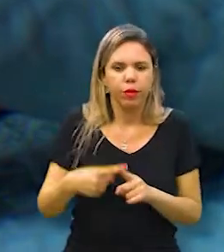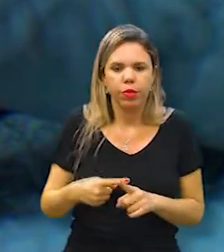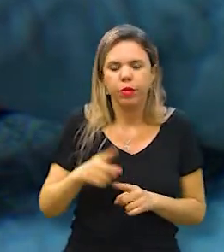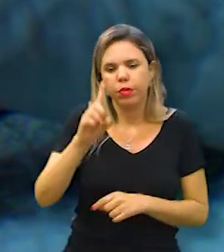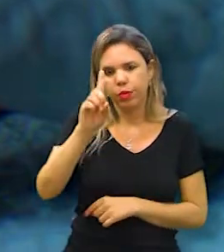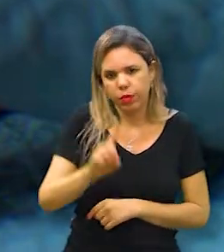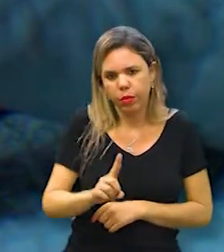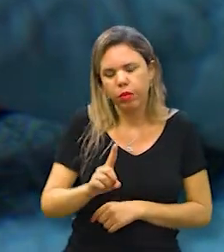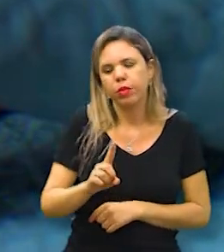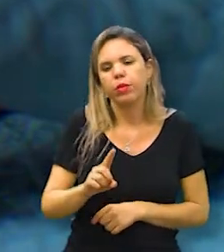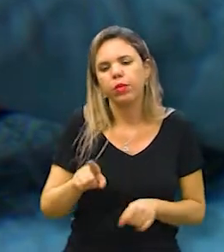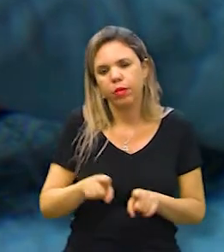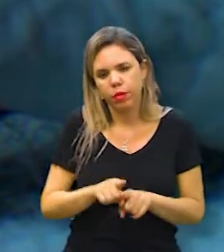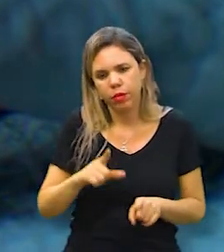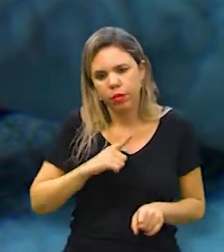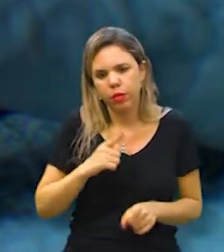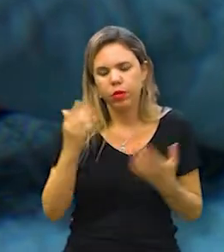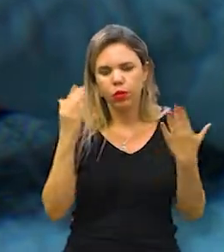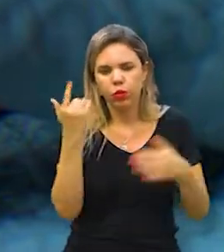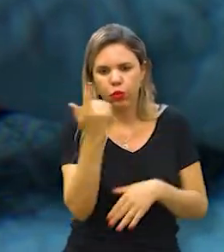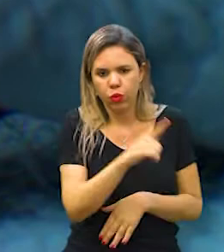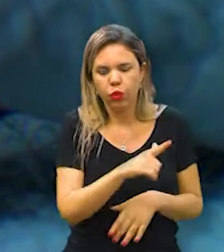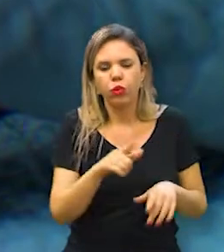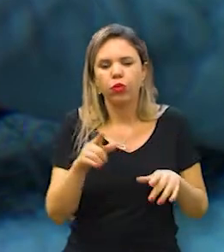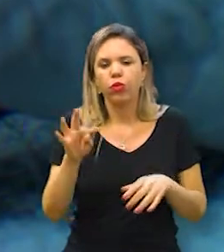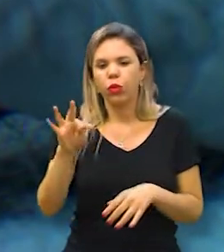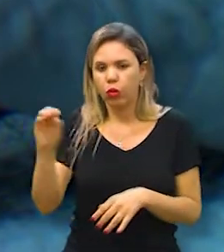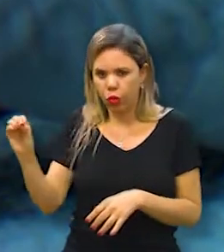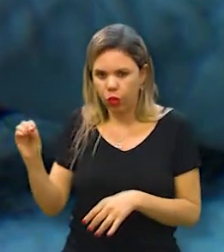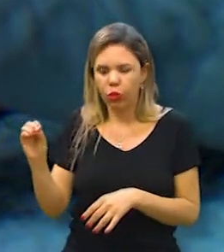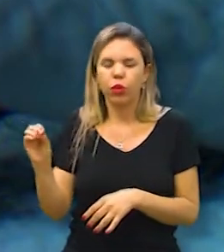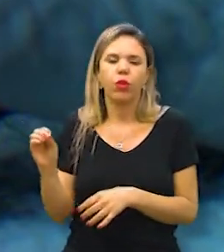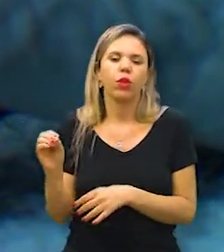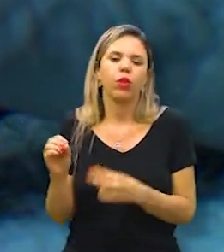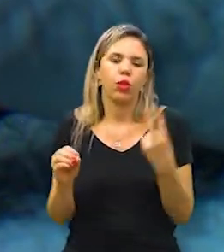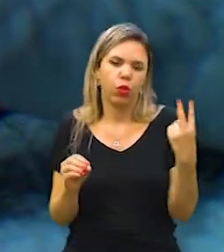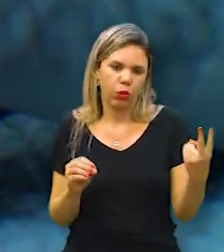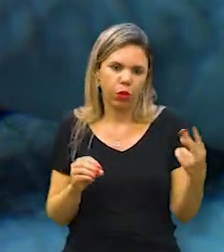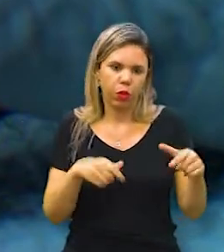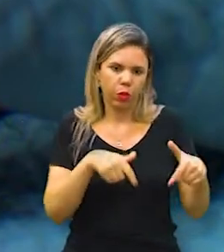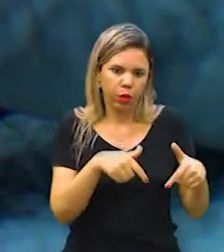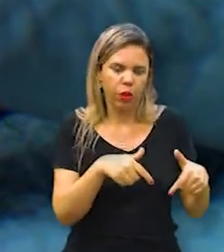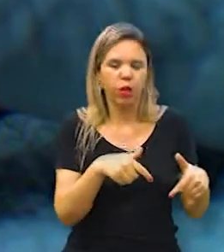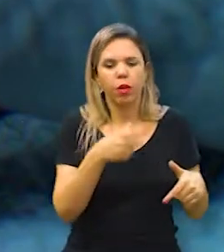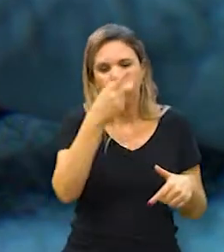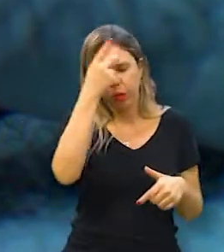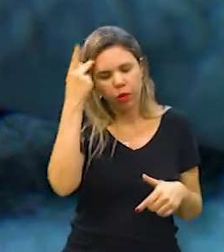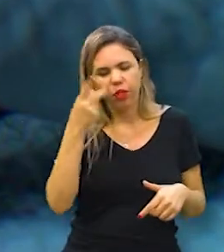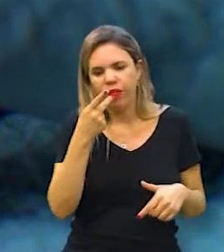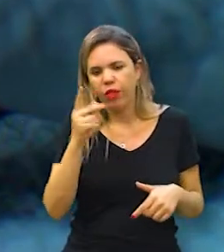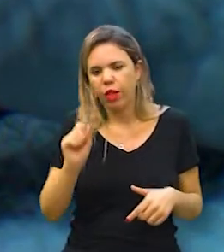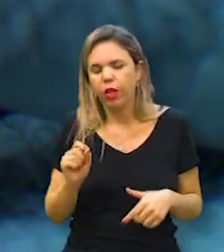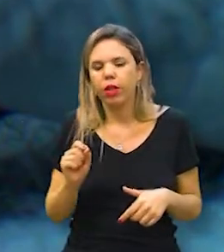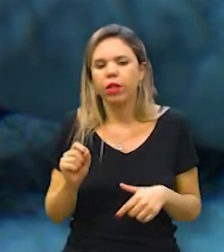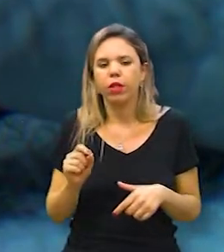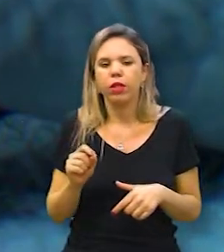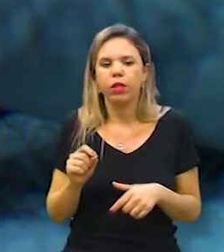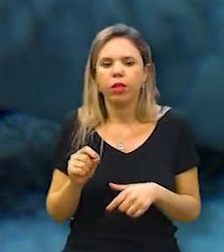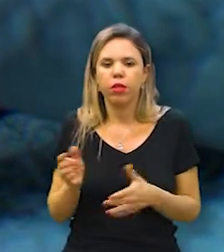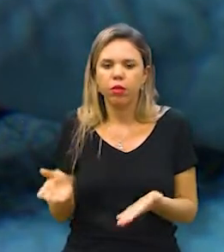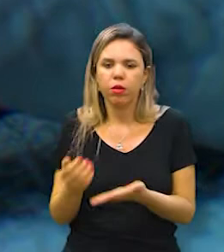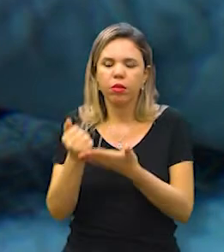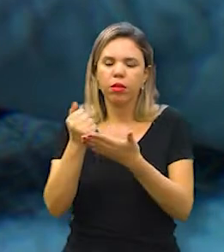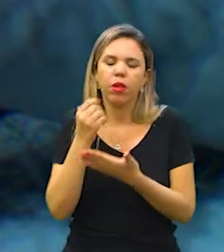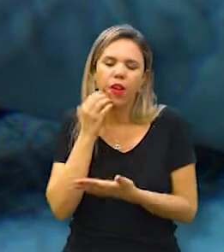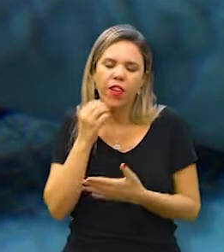direção, mas eu temos uma psicóloga, uma TO e dois trabalhadores que a gente chama assim de condutores que